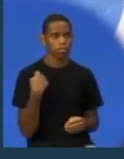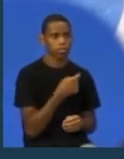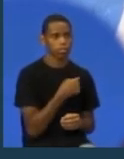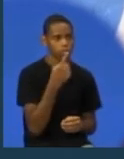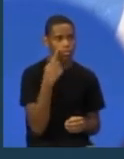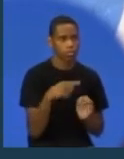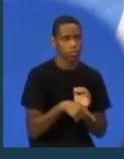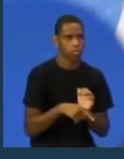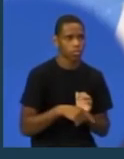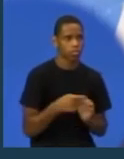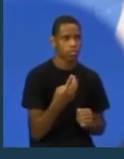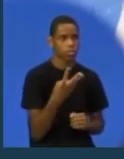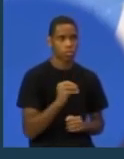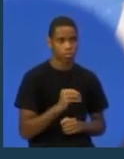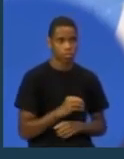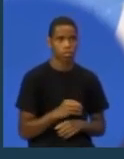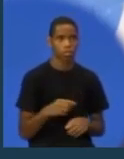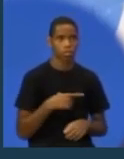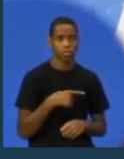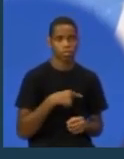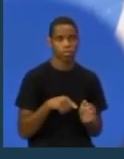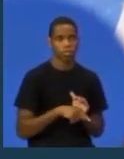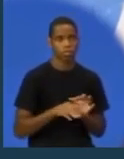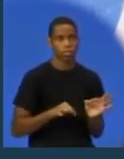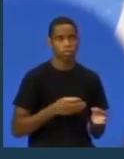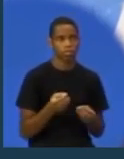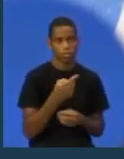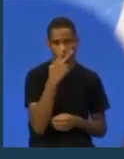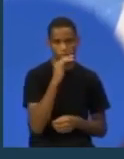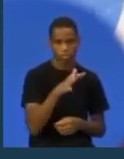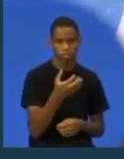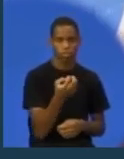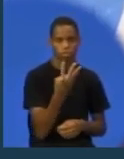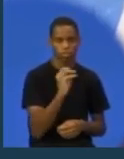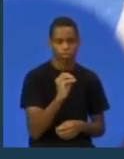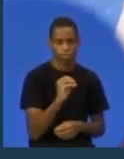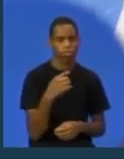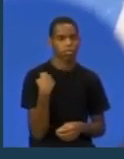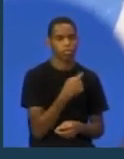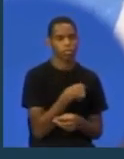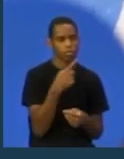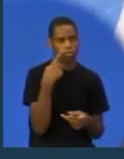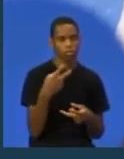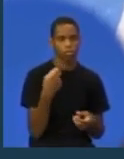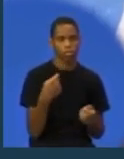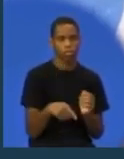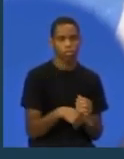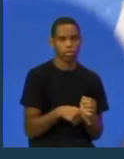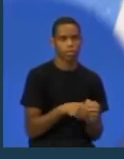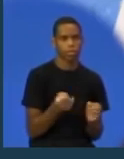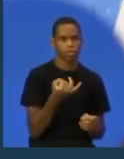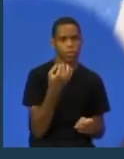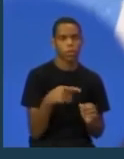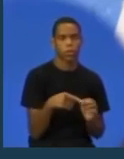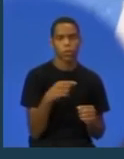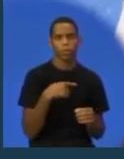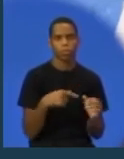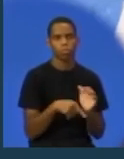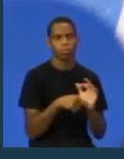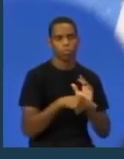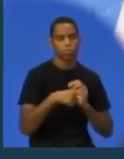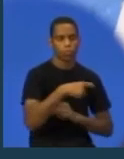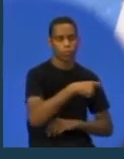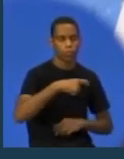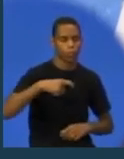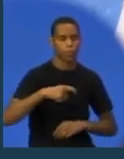como máximo 40, ou aproximadamente 40, nós temos a distribuição dessas frequências no eixo